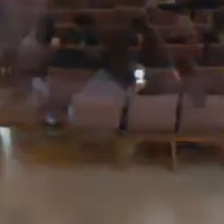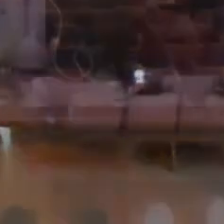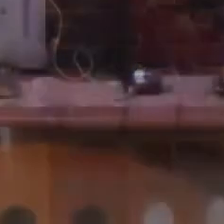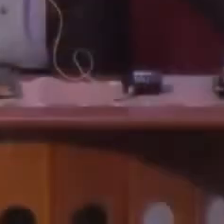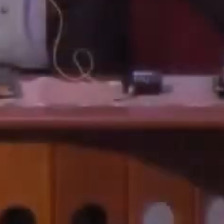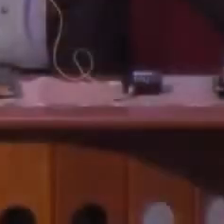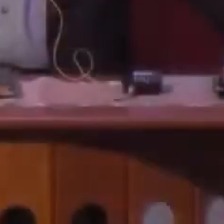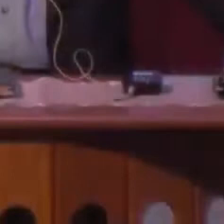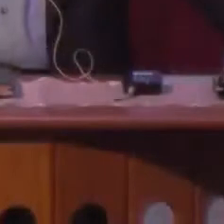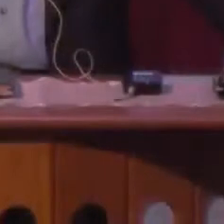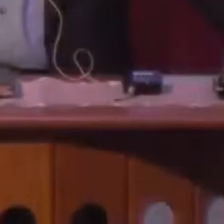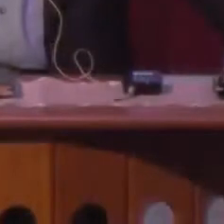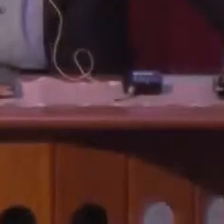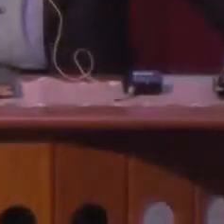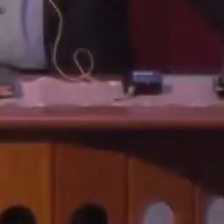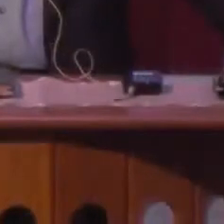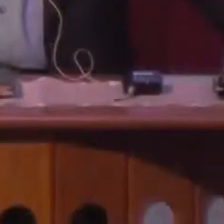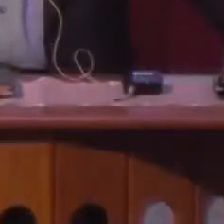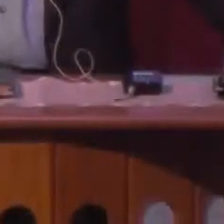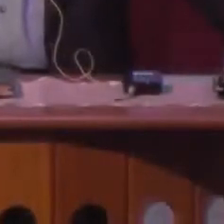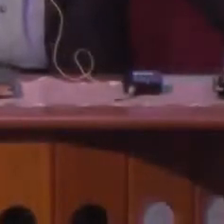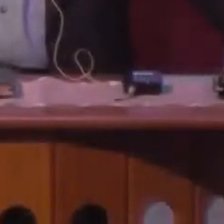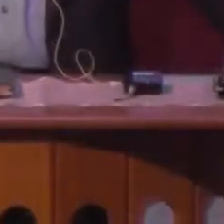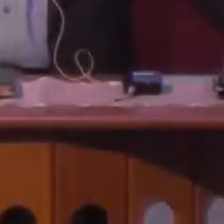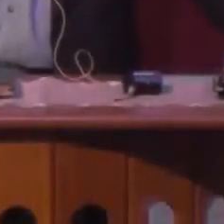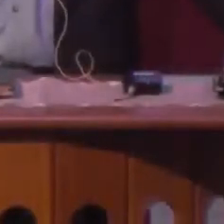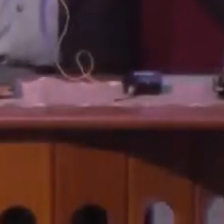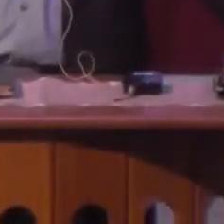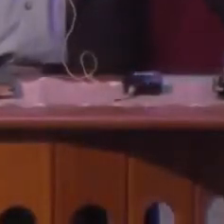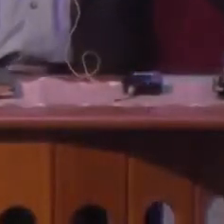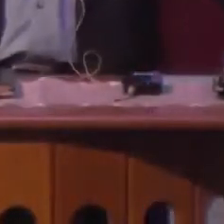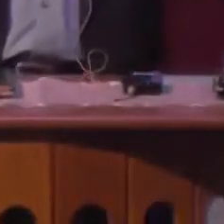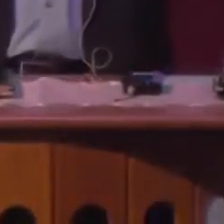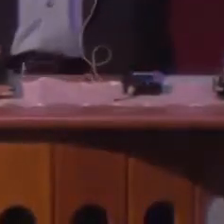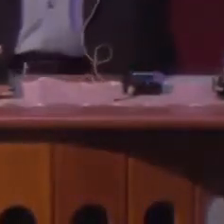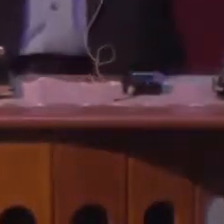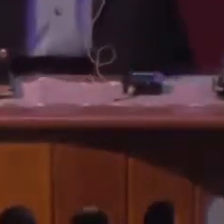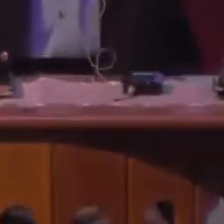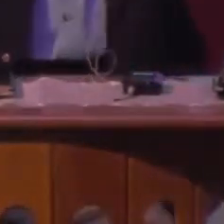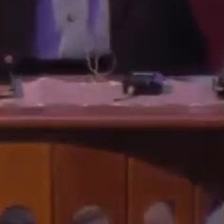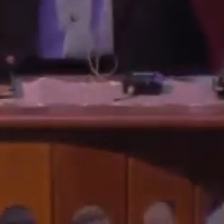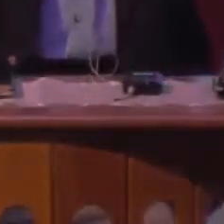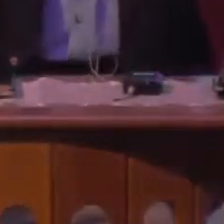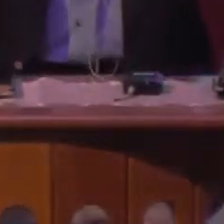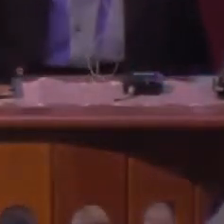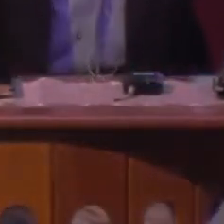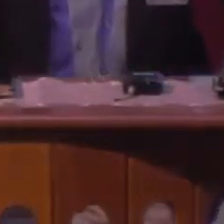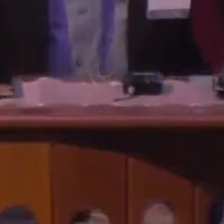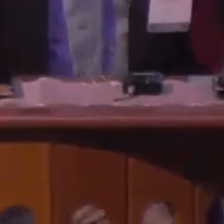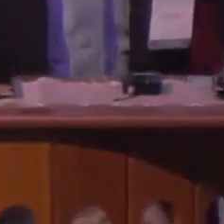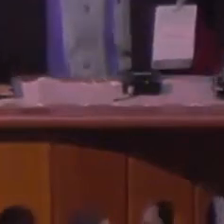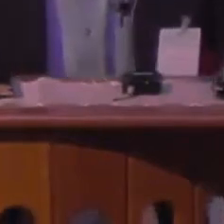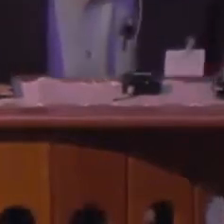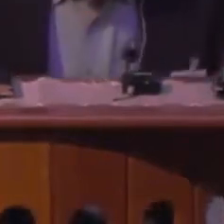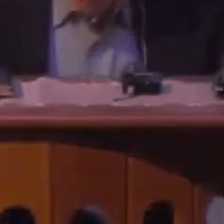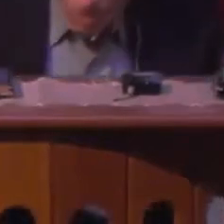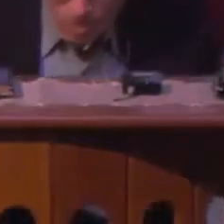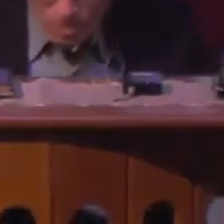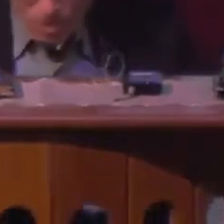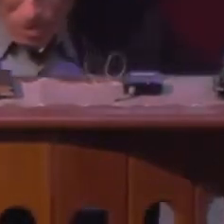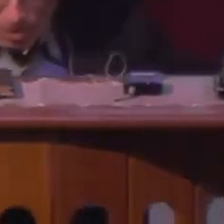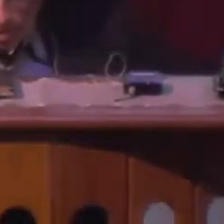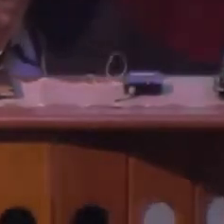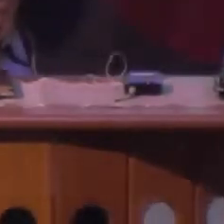o valor foi o 1 de joelhos vamos clamar pelo poder do sangue de jesus ba tribunal nisto política da boa